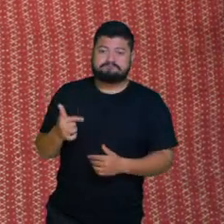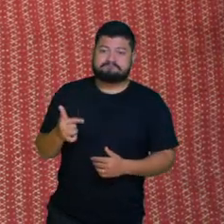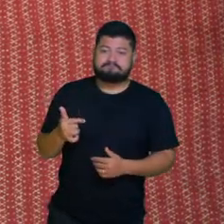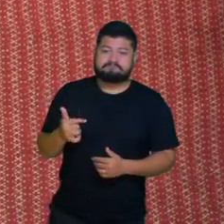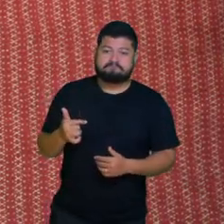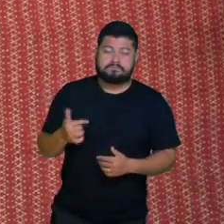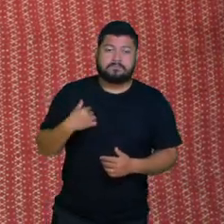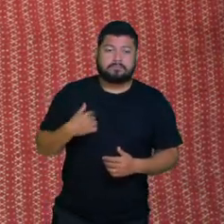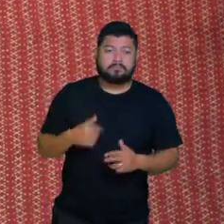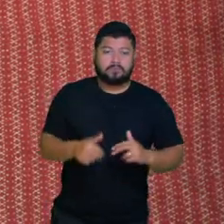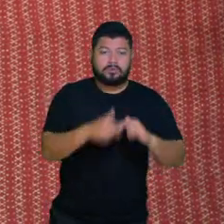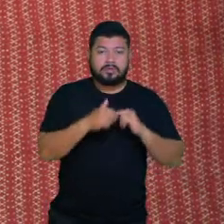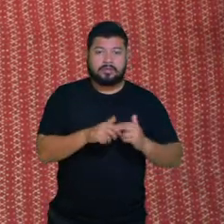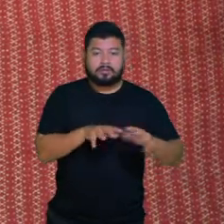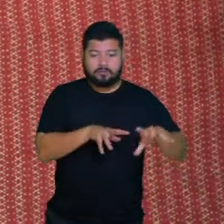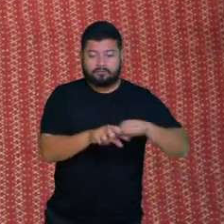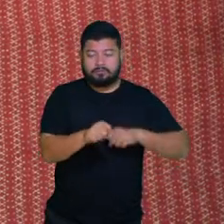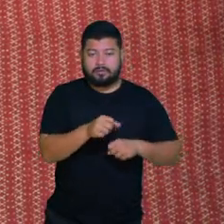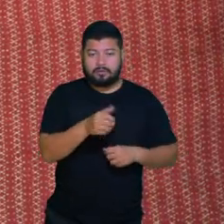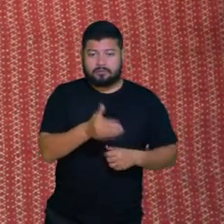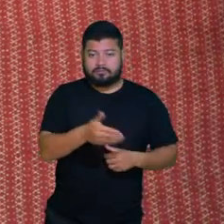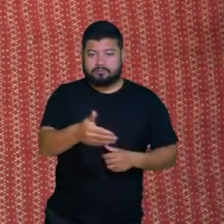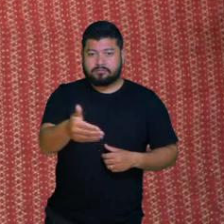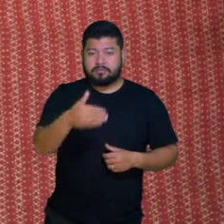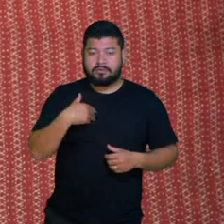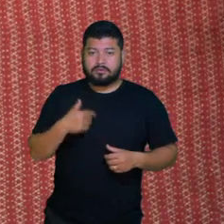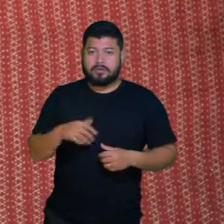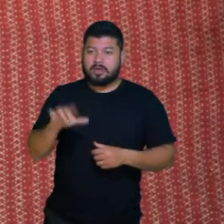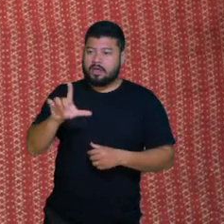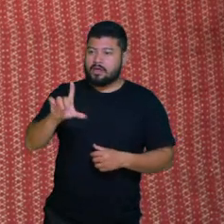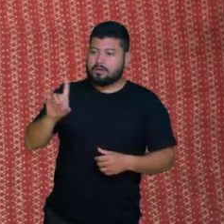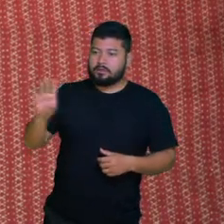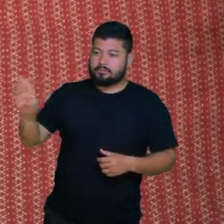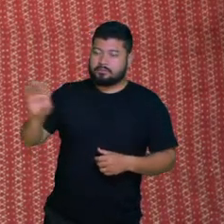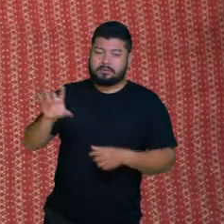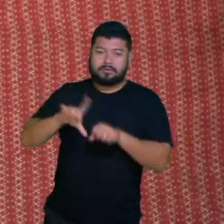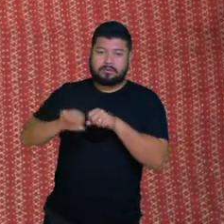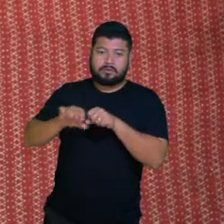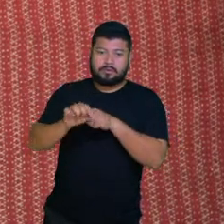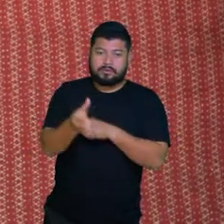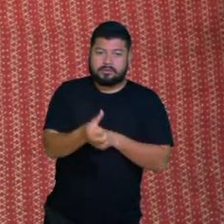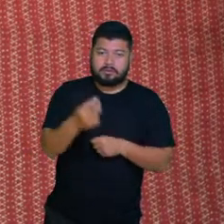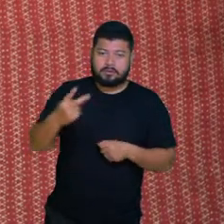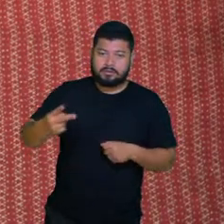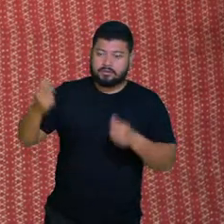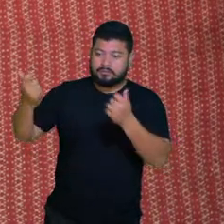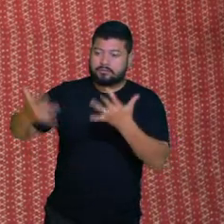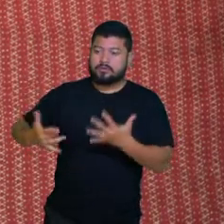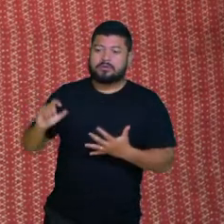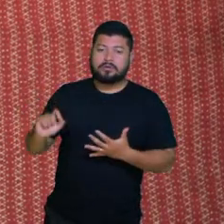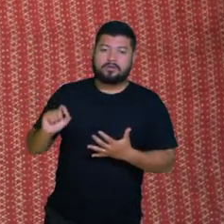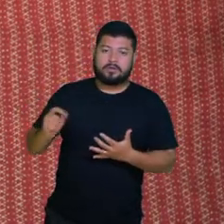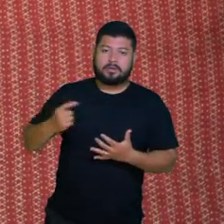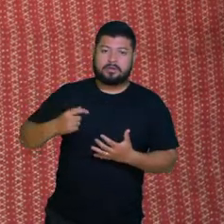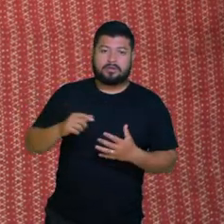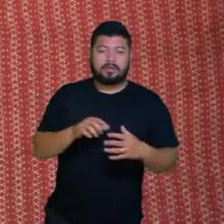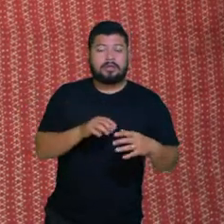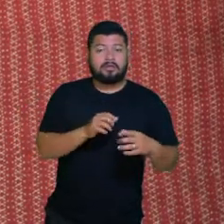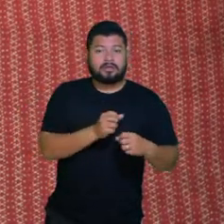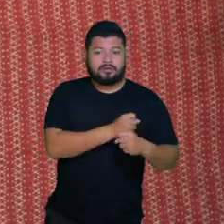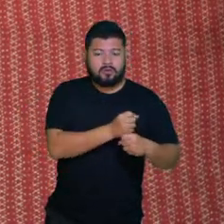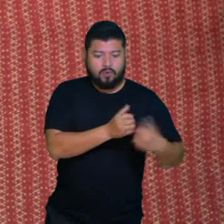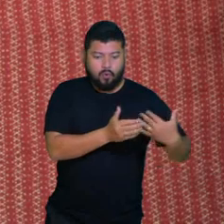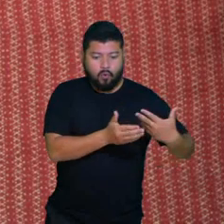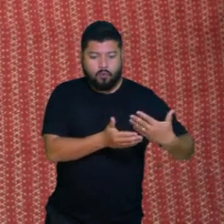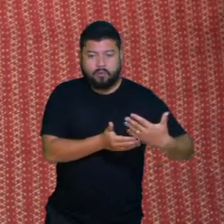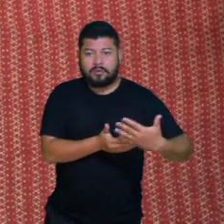continuada dos pedagogos porque a LDB lá no artigo 62 Ela diz que nos anos iniciais nós temos ter que